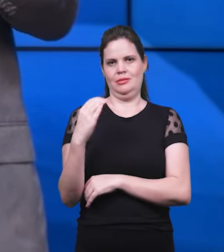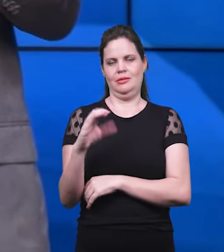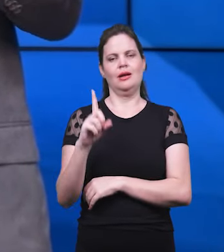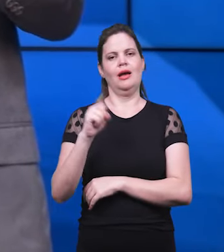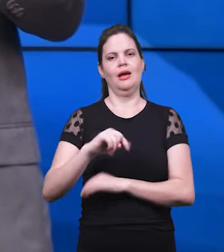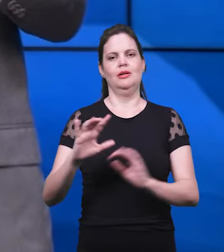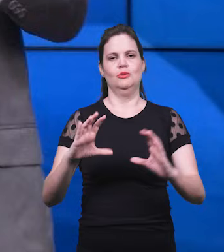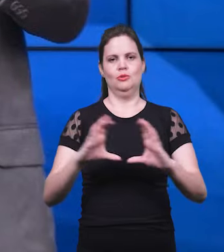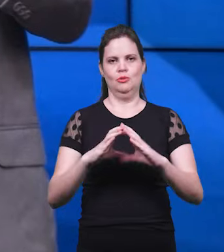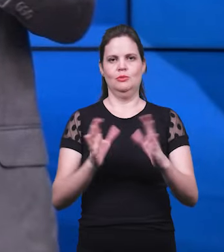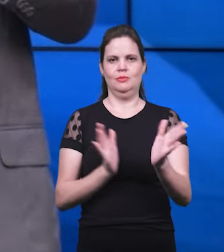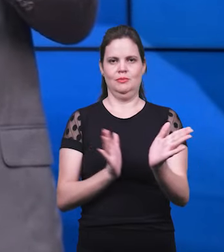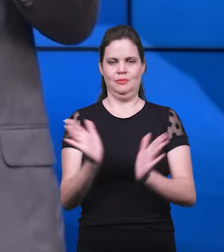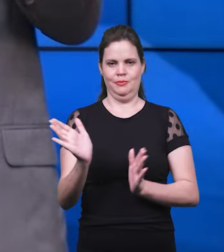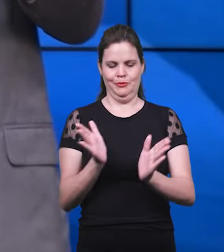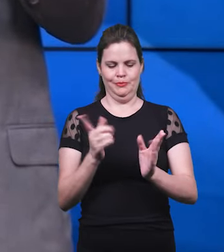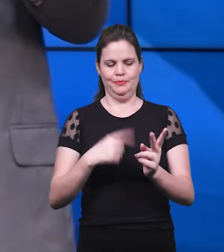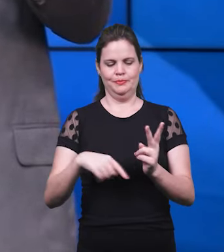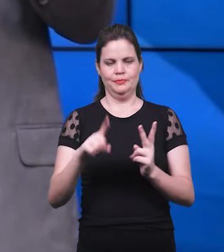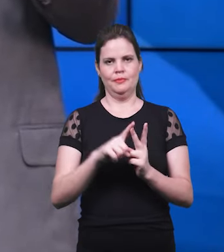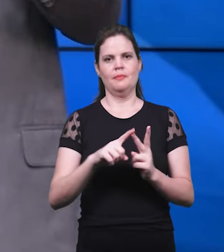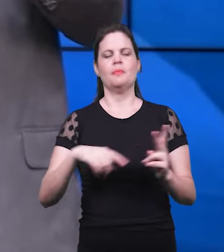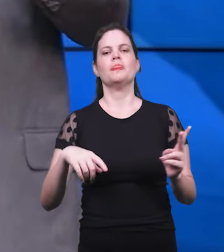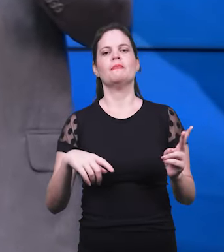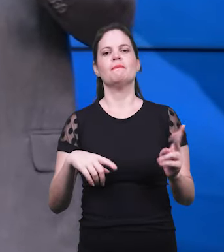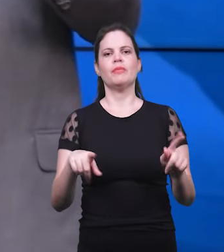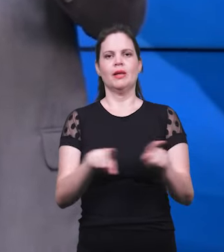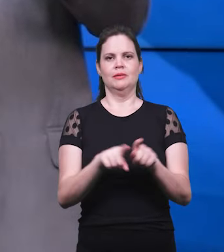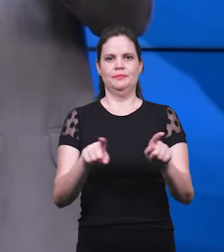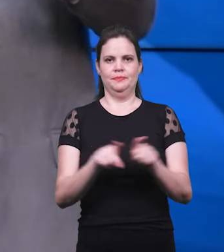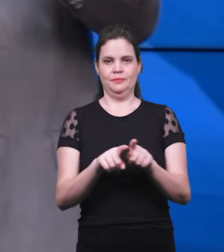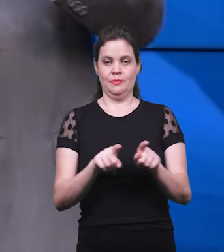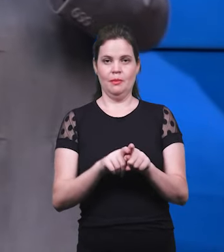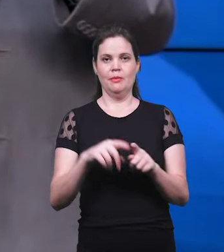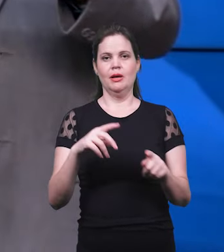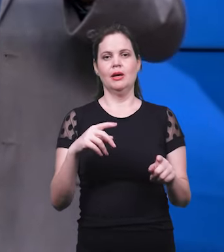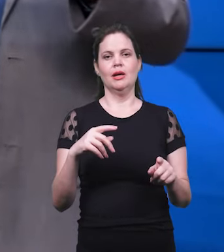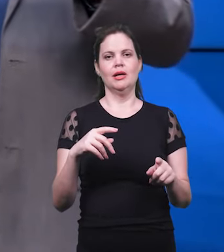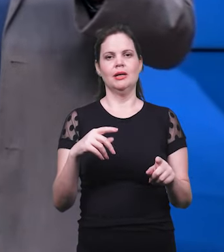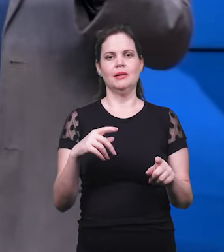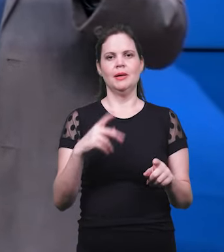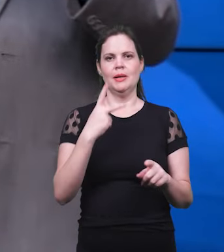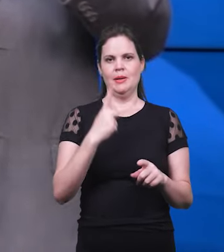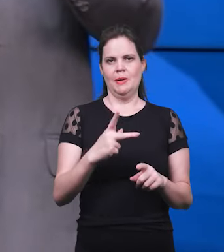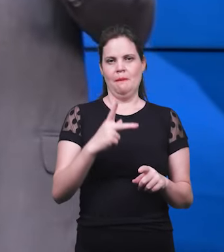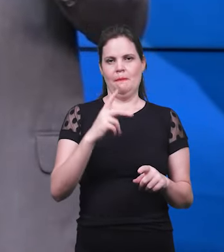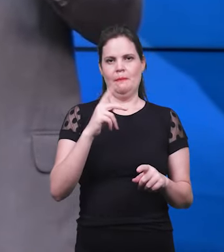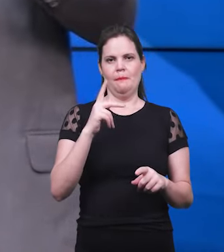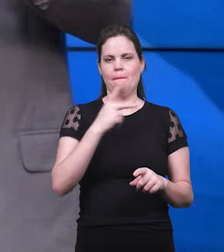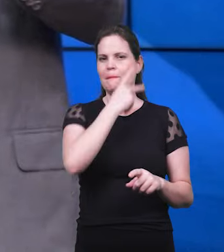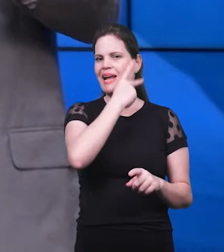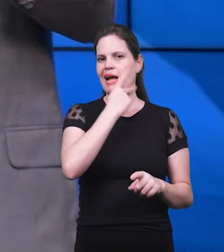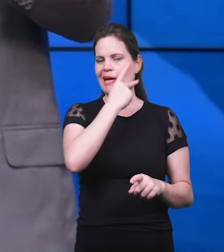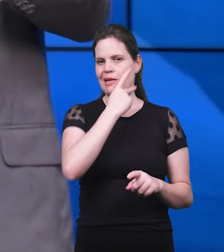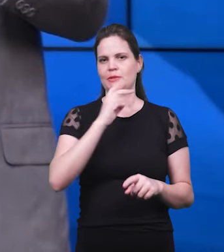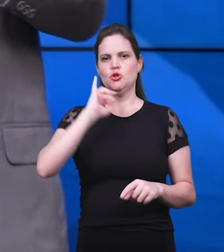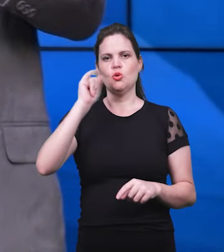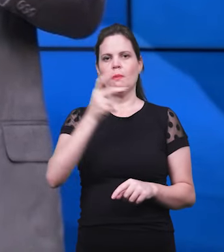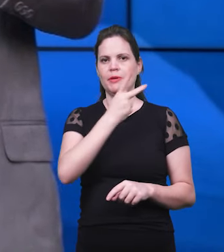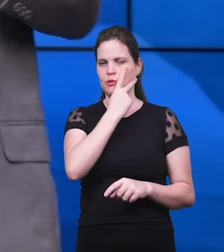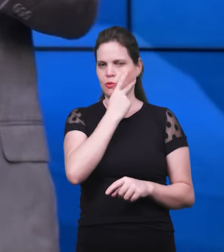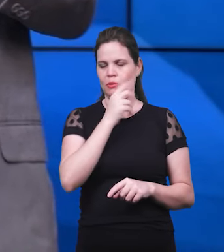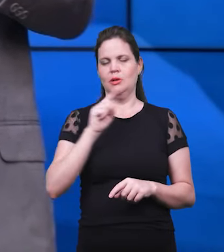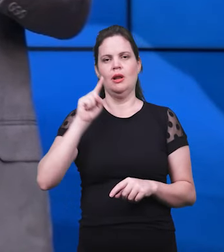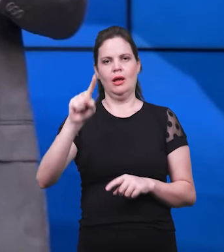grupo de acessibilidade também. E lá em Paraíba, temos o Guilherme Sinésio, é uma criança da nossa igreja em João Pessoa. Vamos